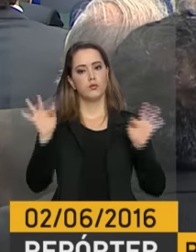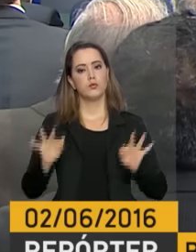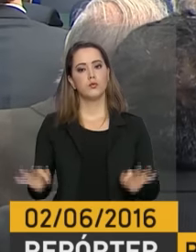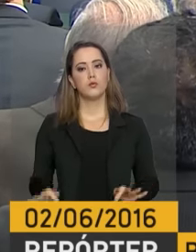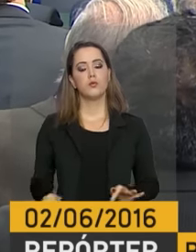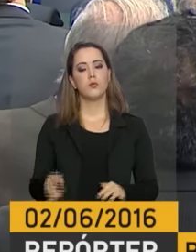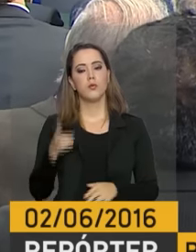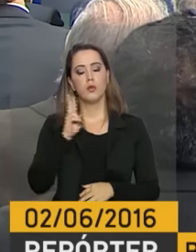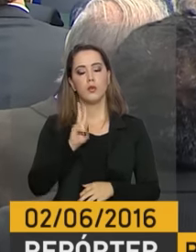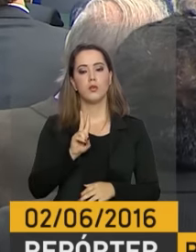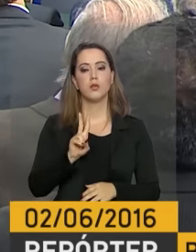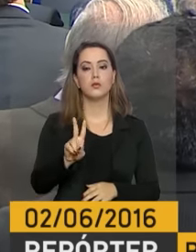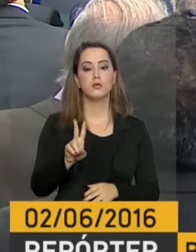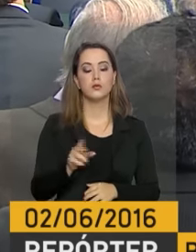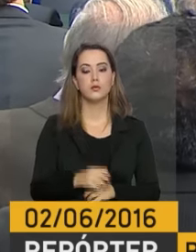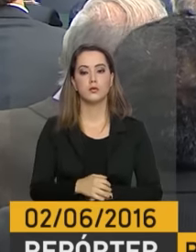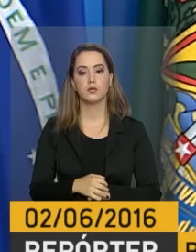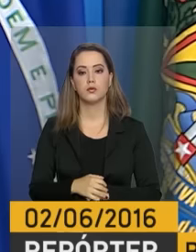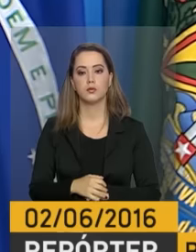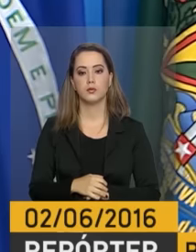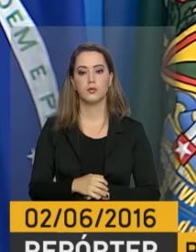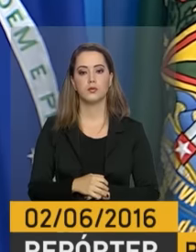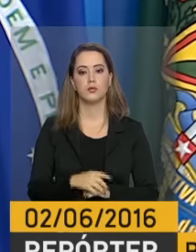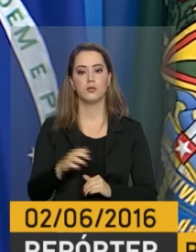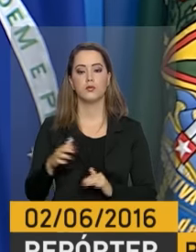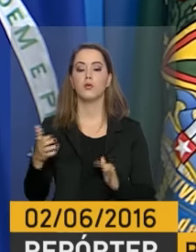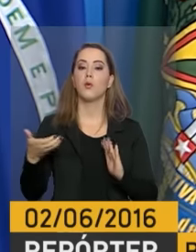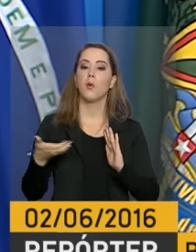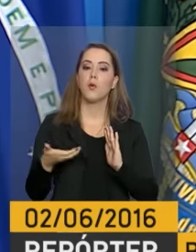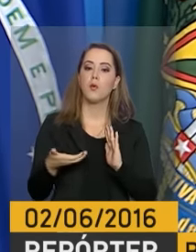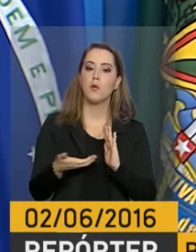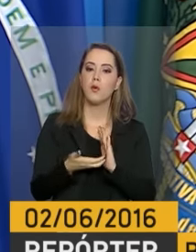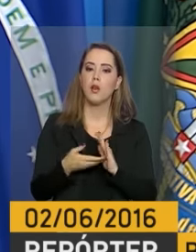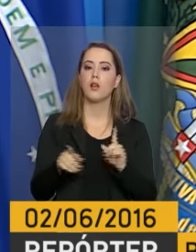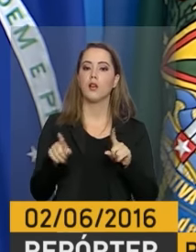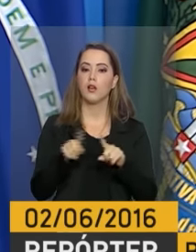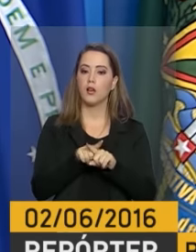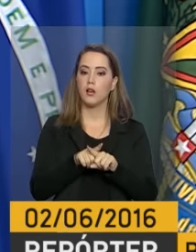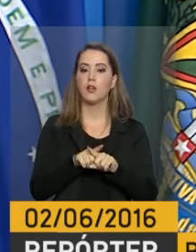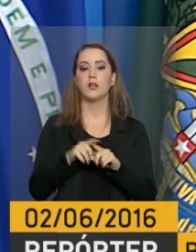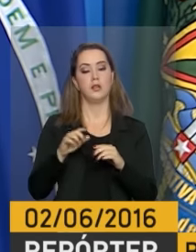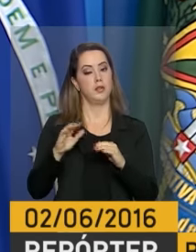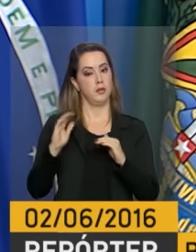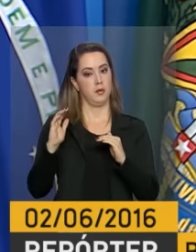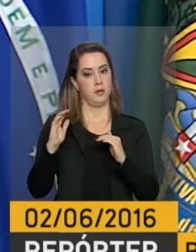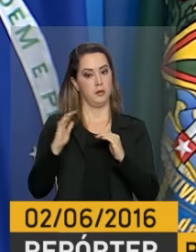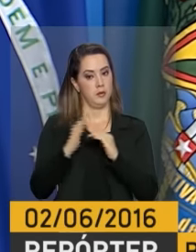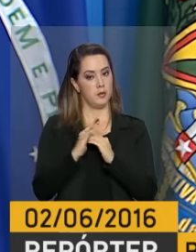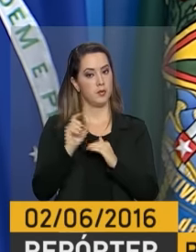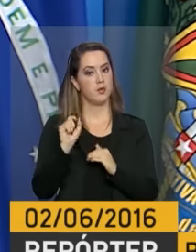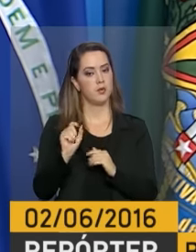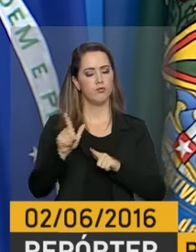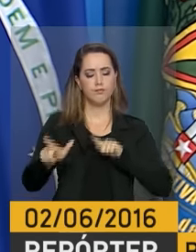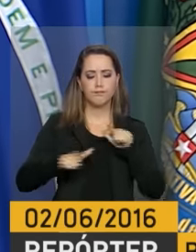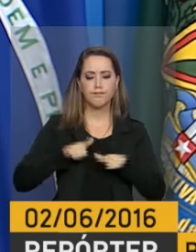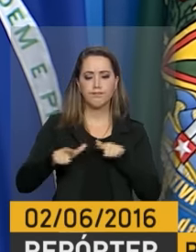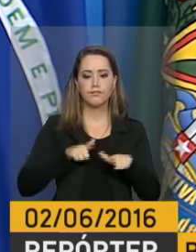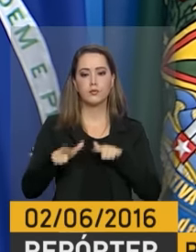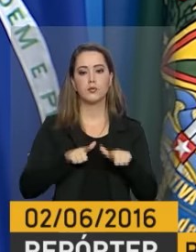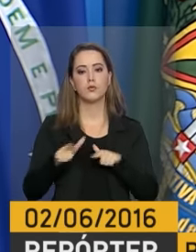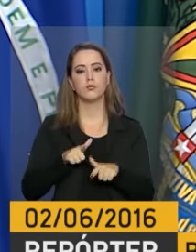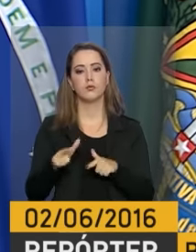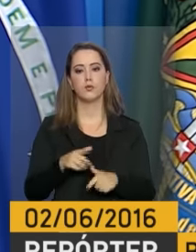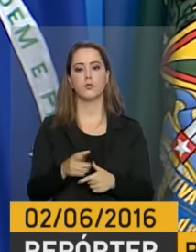rever o presidente Jacobo, a Câmara dos Deputados e o Senado Federal trabalhando ativamente, algo que